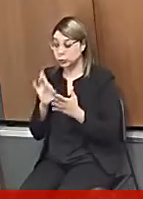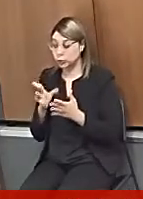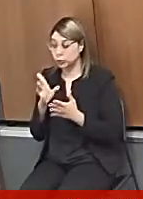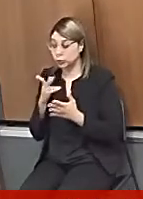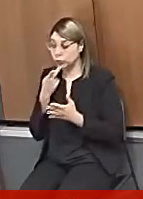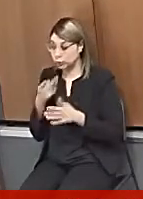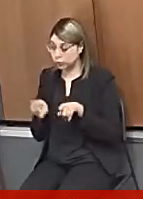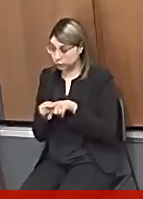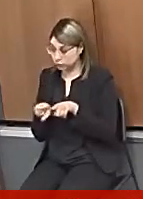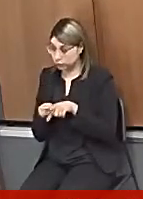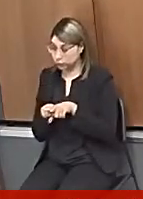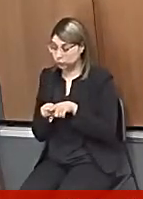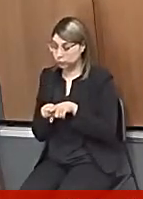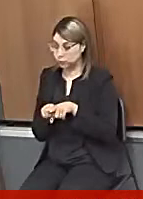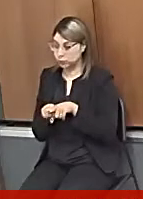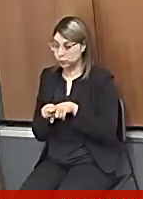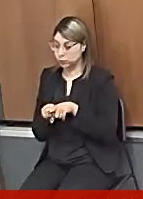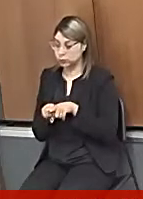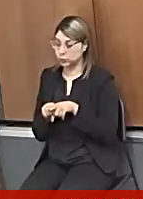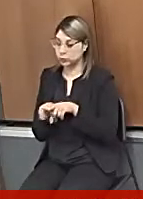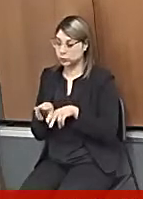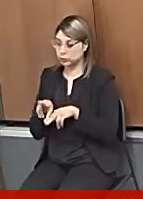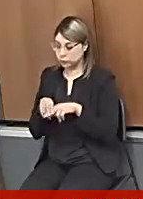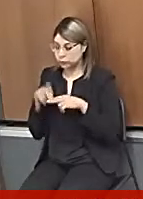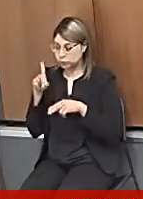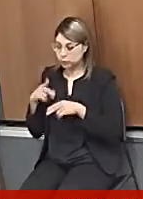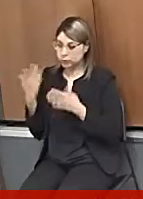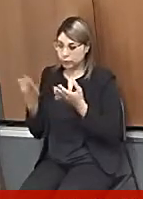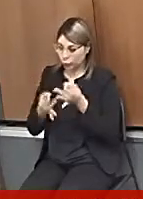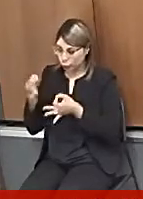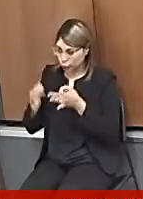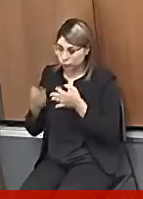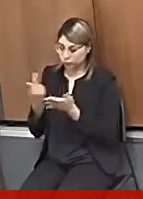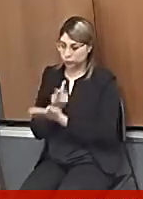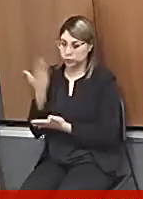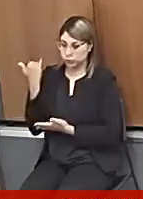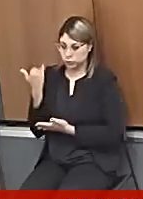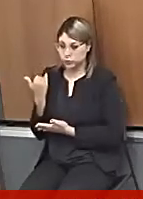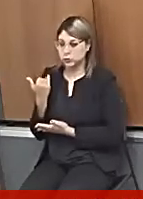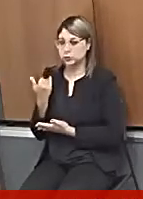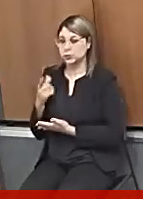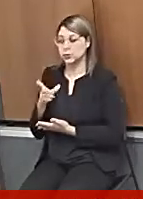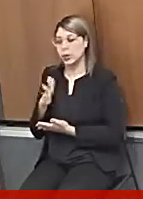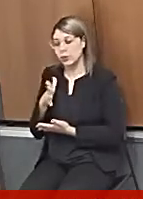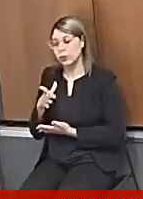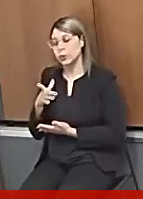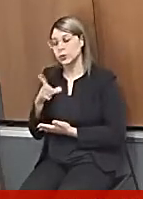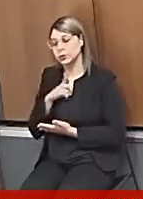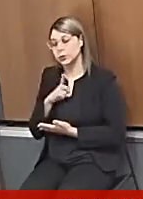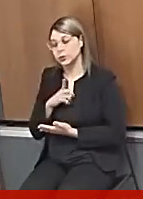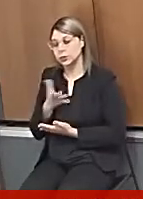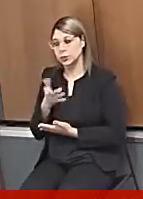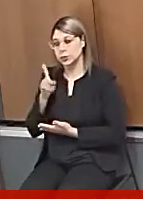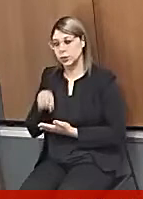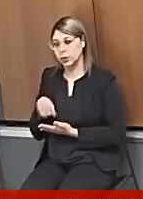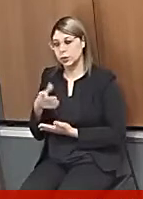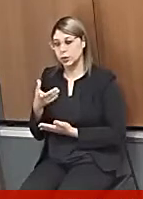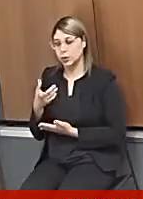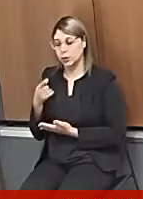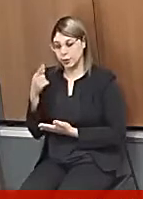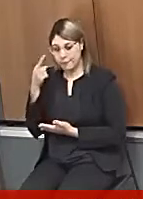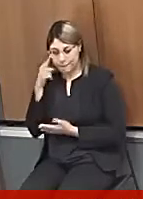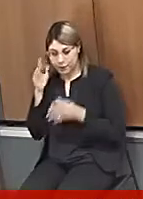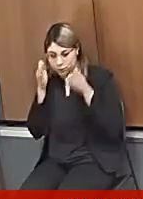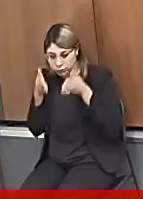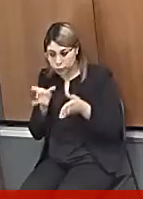registrar também que a despeito né daquele julgamento lack como eu disse talvez tenha sido feito na nem a luz da letra fria